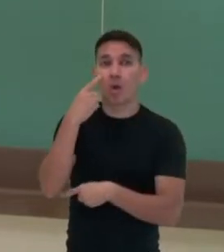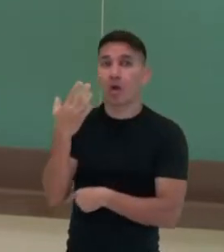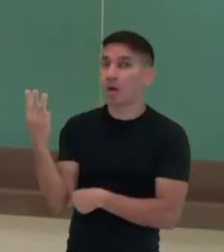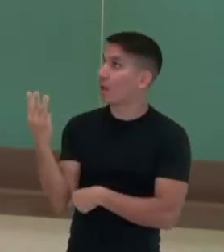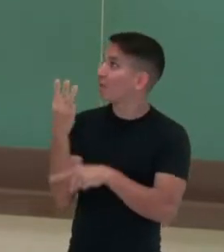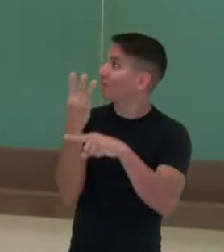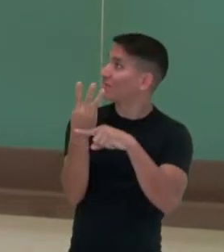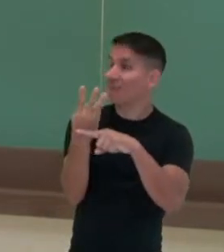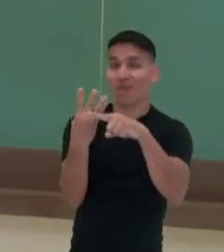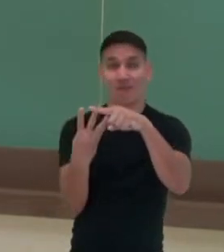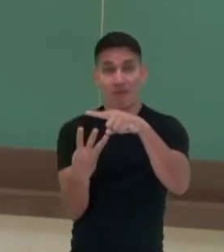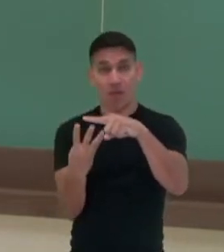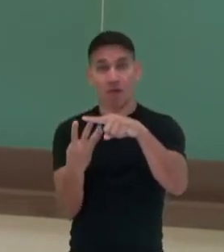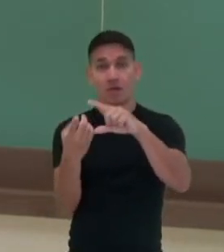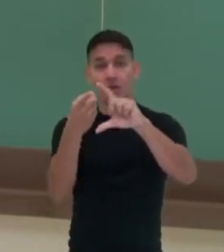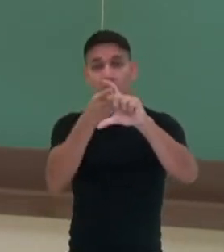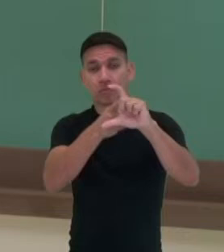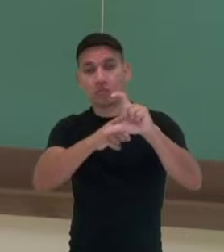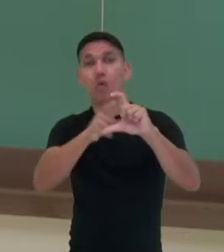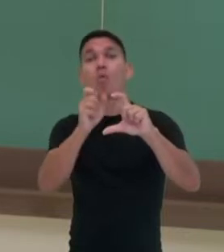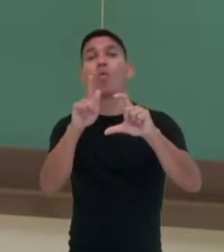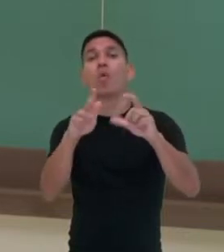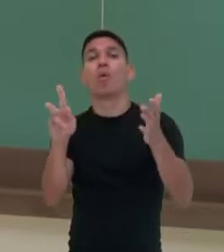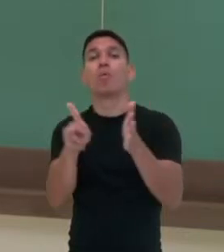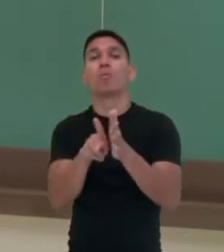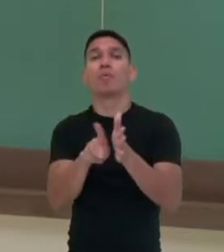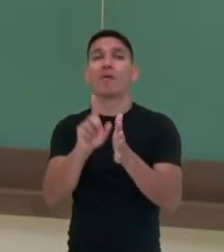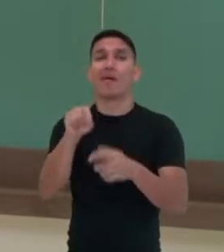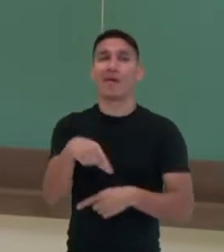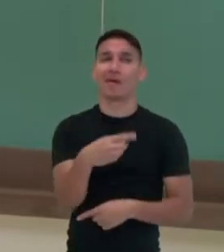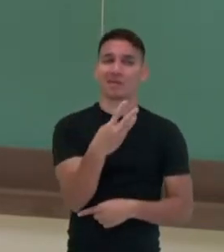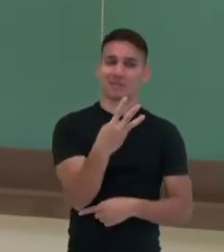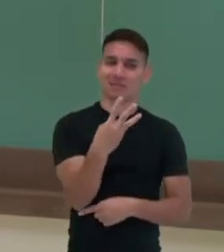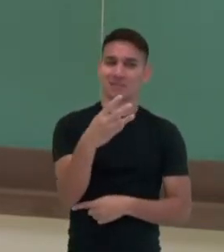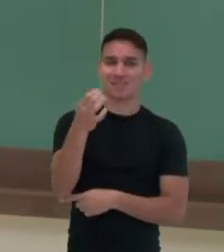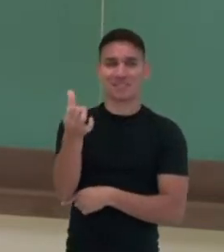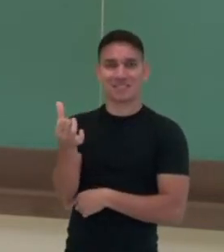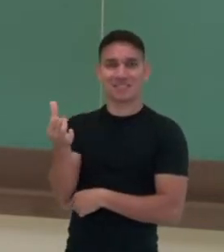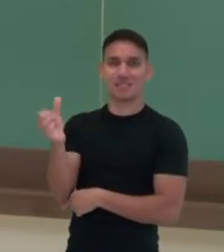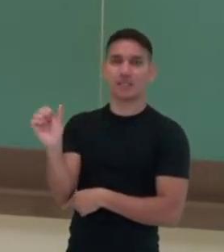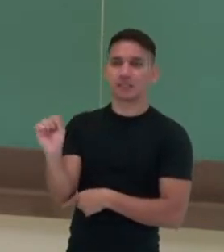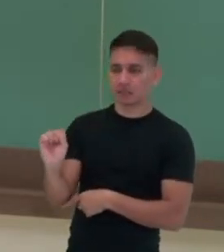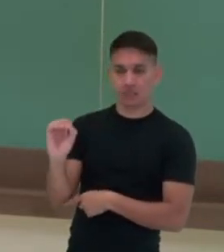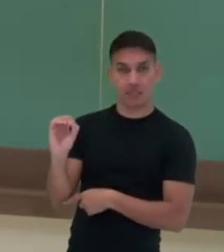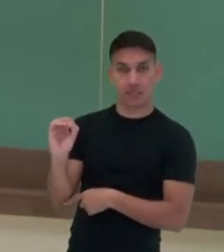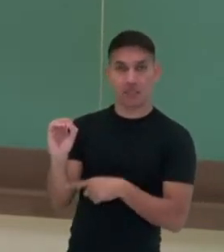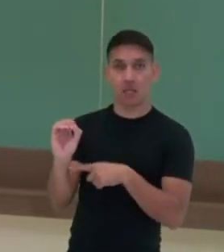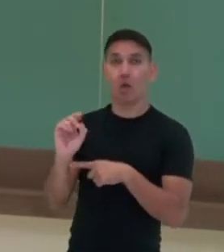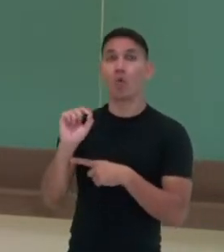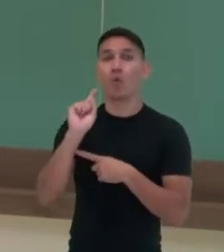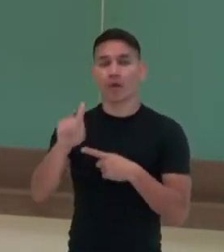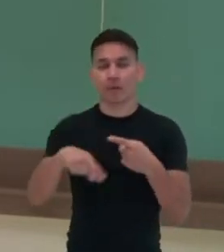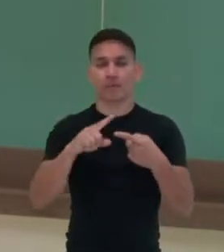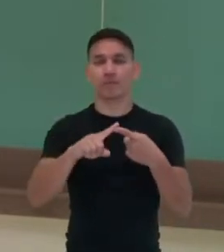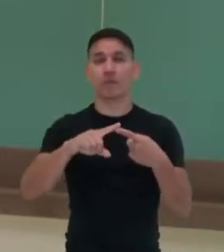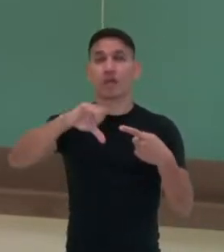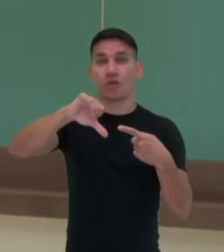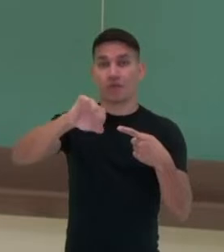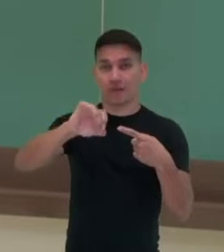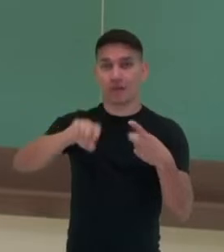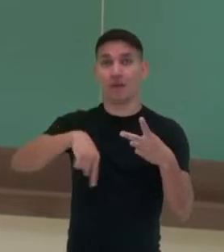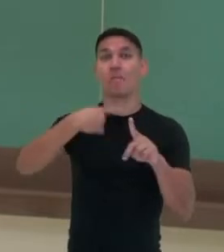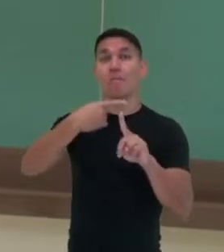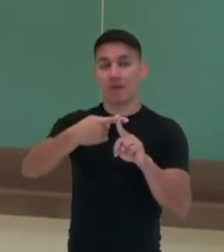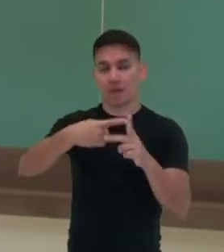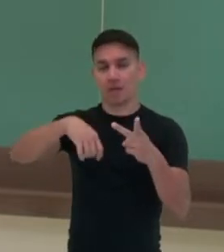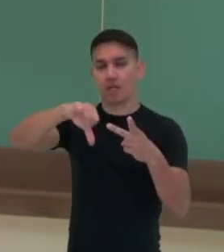lá 3 quartos de voltas que representa 360, ou seja, 90 mais 90 mais